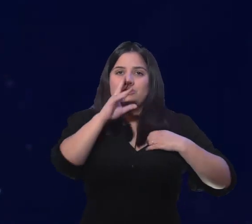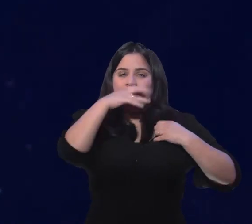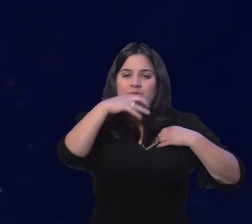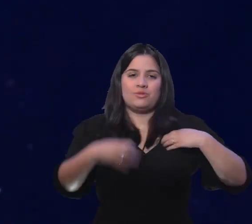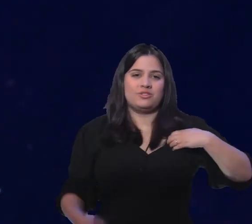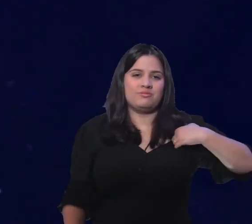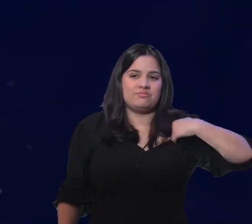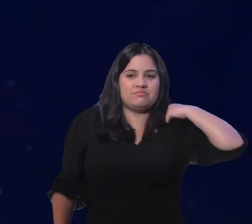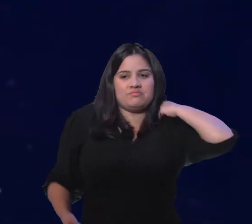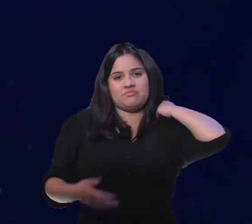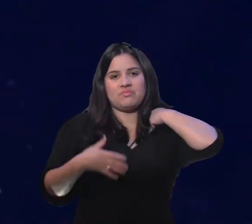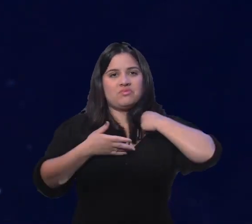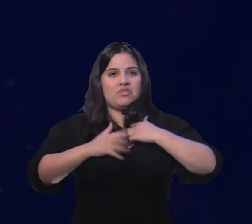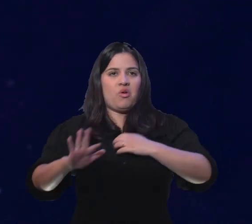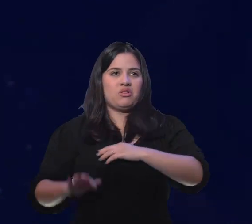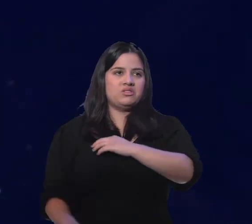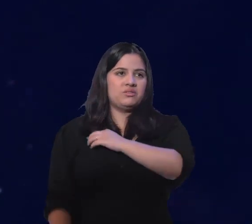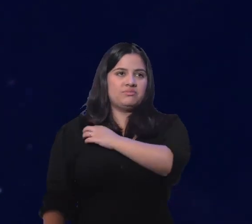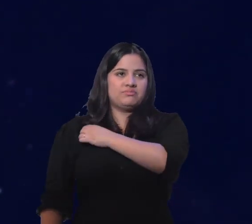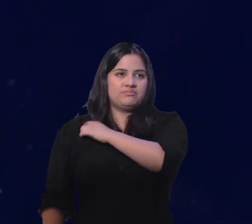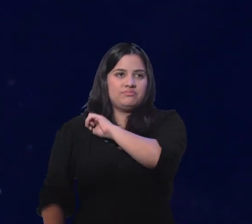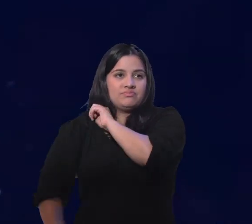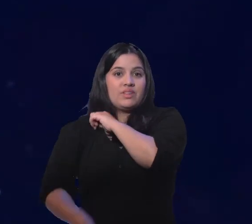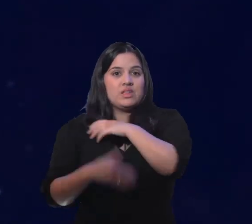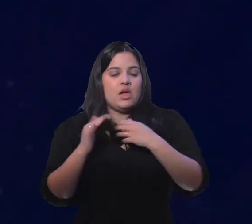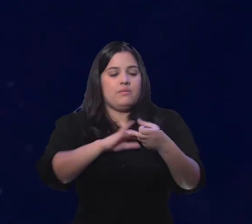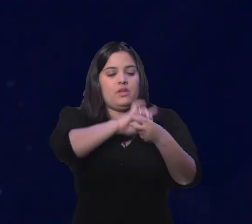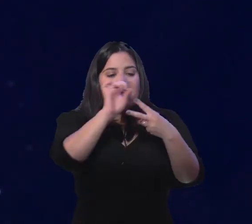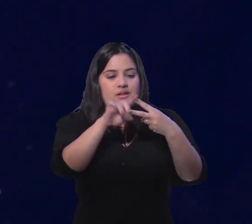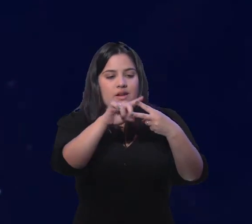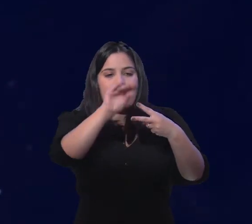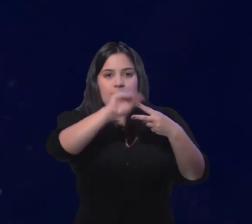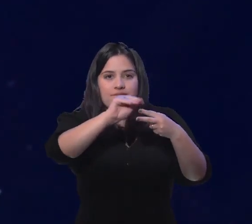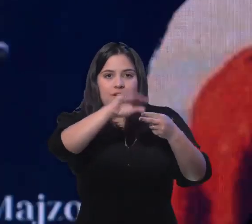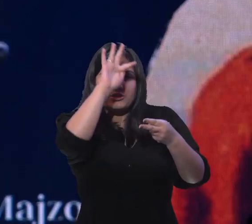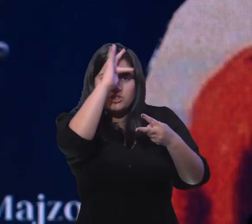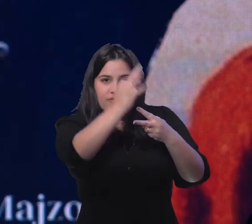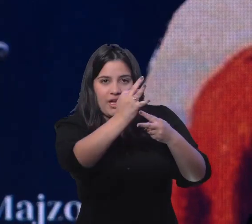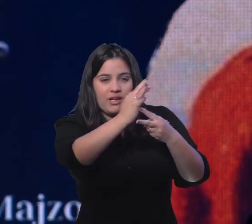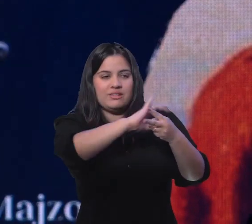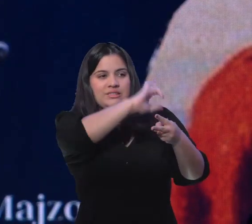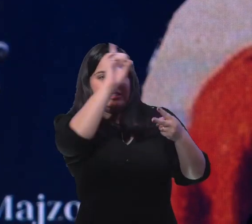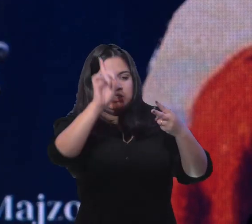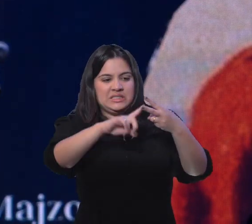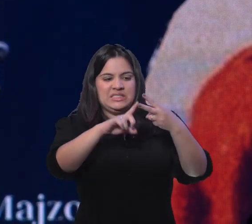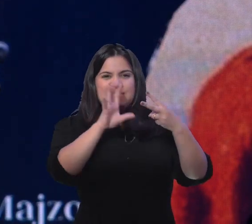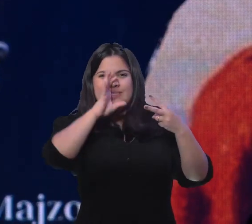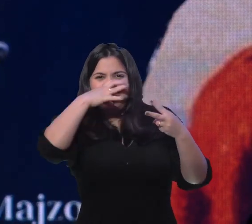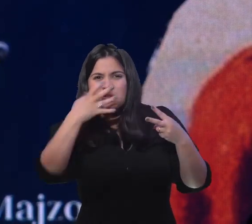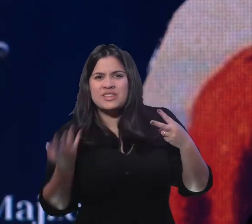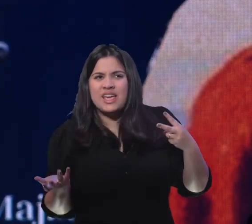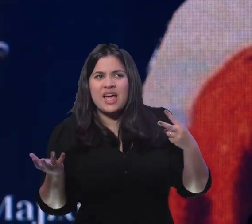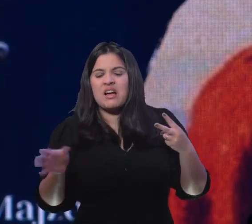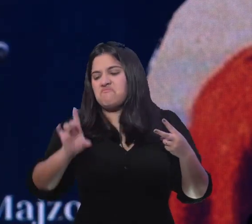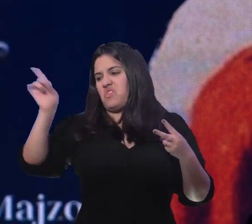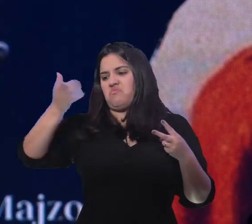povo. E aí a falta de fé, junto com a rebelião do povo, foram uma negação da voz de Deus. Porque o povo tinha sido